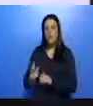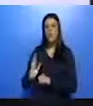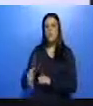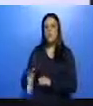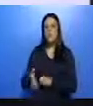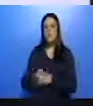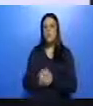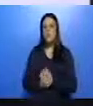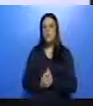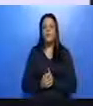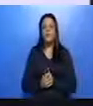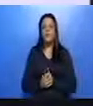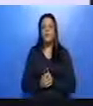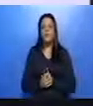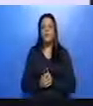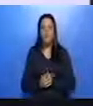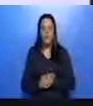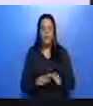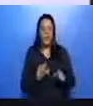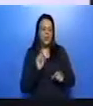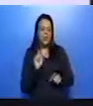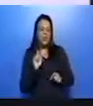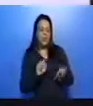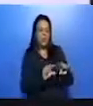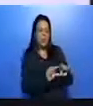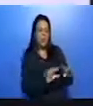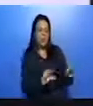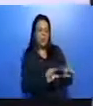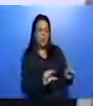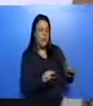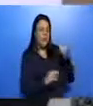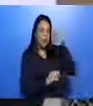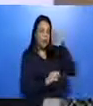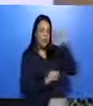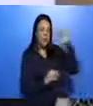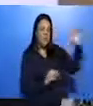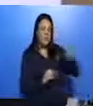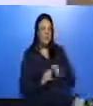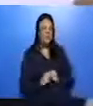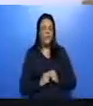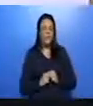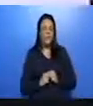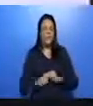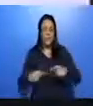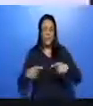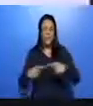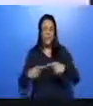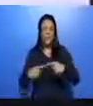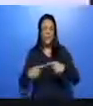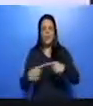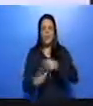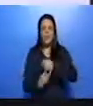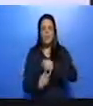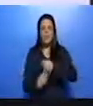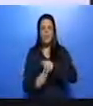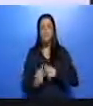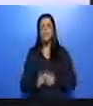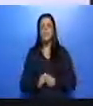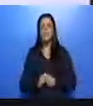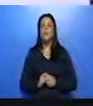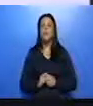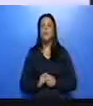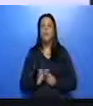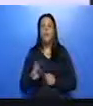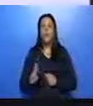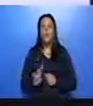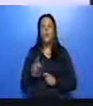nela. De quem? Da oração principal. E liga-se ao verbo por meio de uma preposição. Ah, então eu